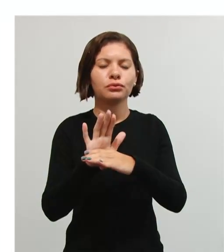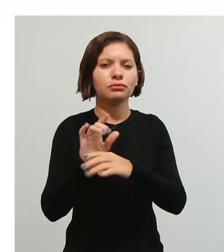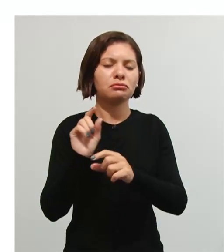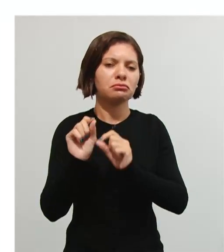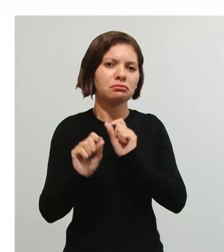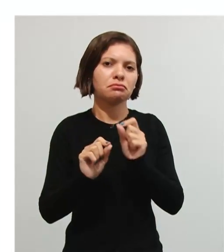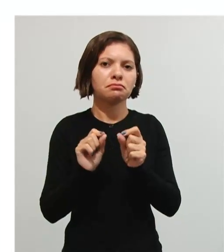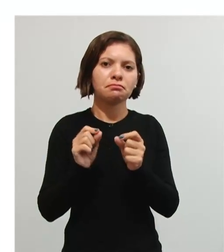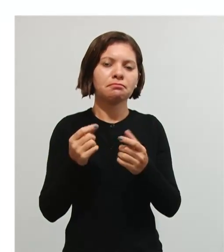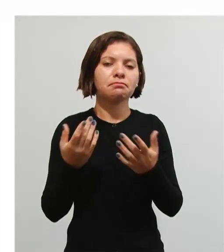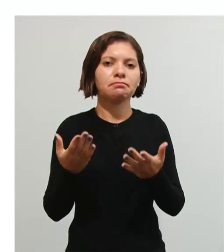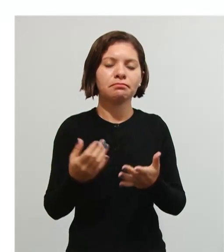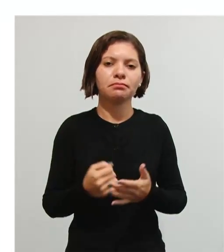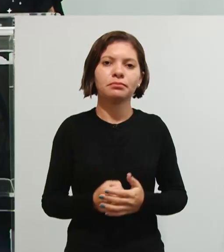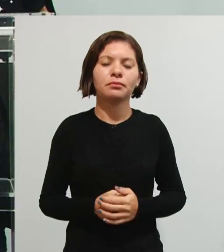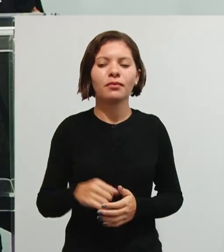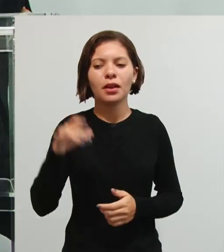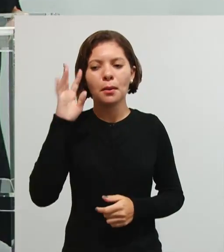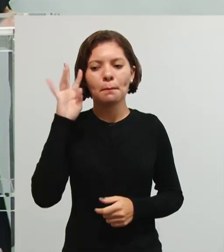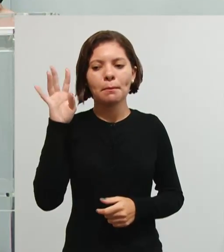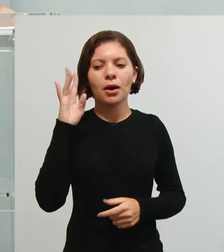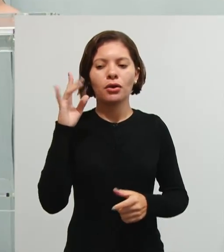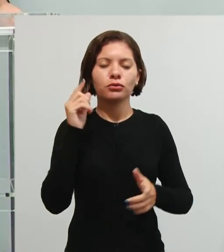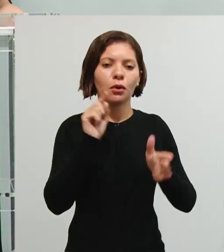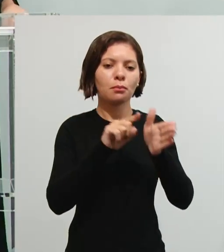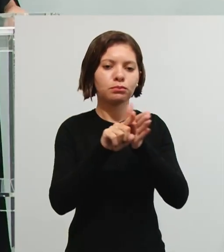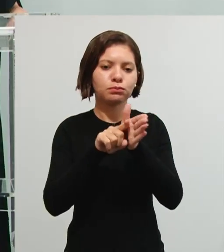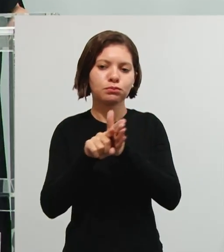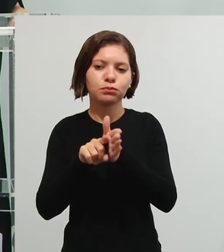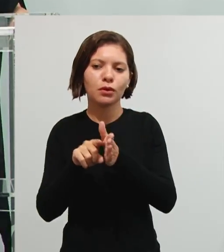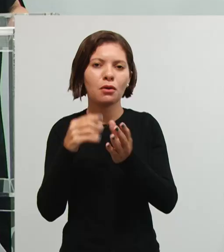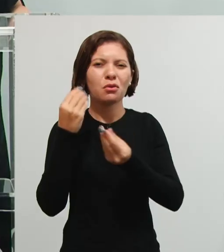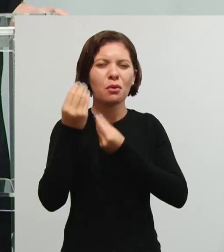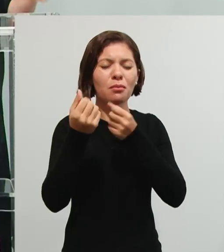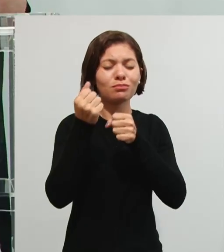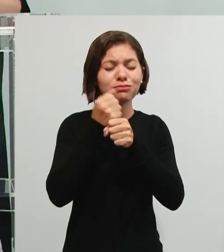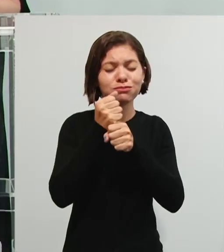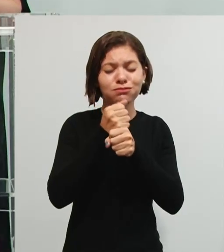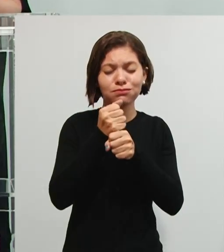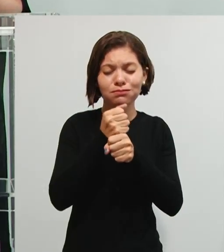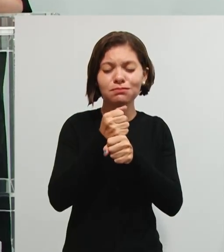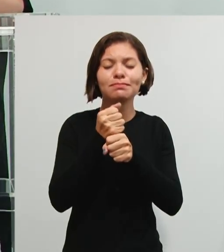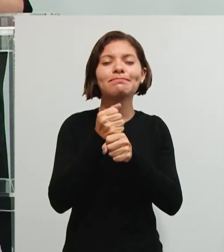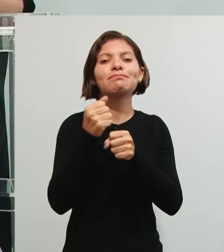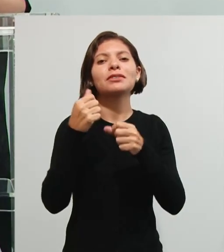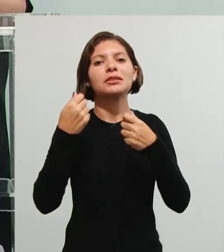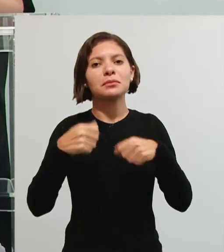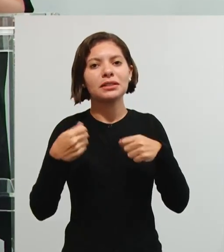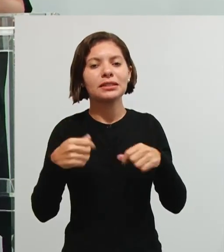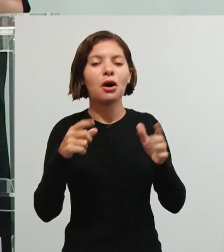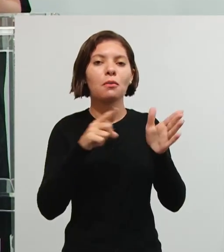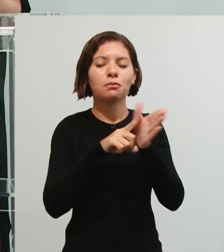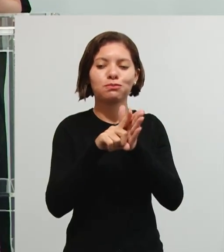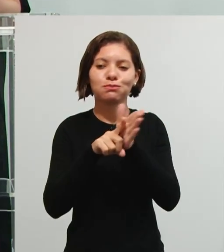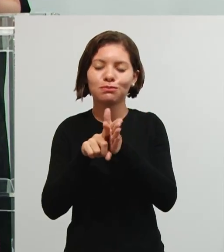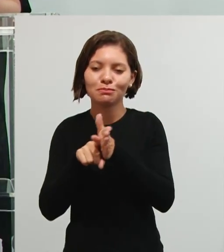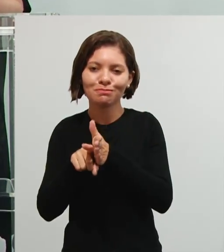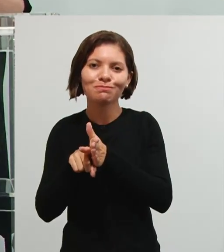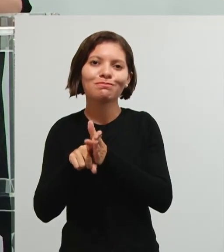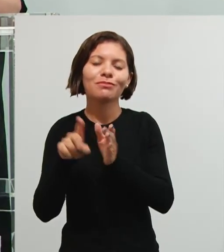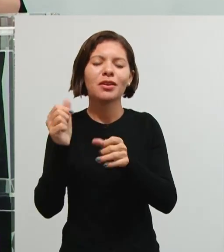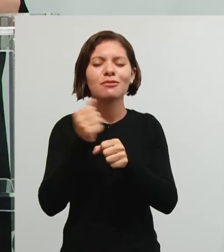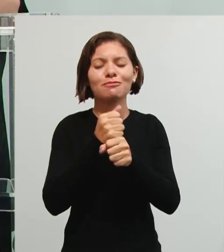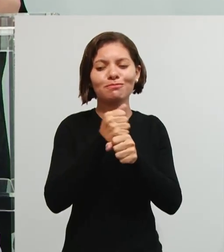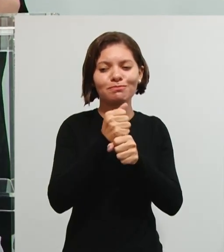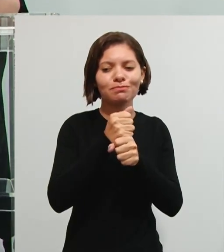Então, imagina, isso é uma pesquisa para se fazer durante anos, né? Quer dizer, você precisa pesquisar muitas pessoas durante anos para saber